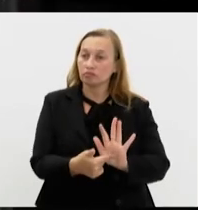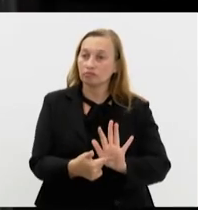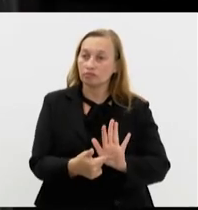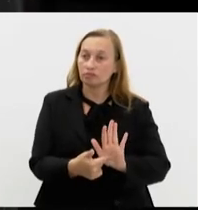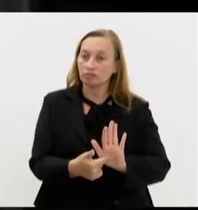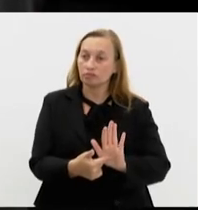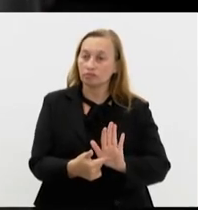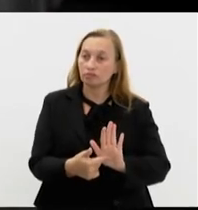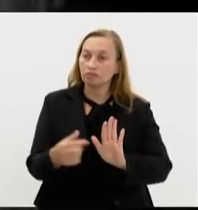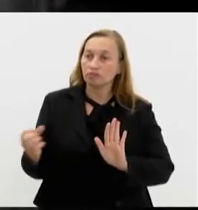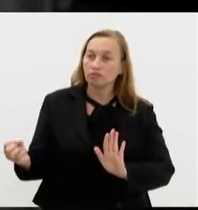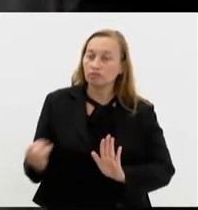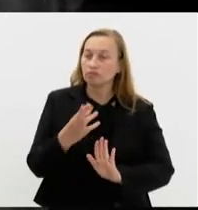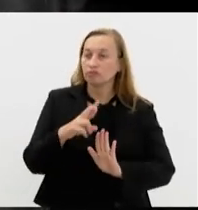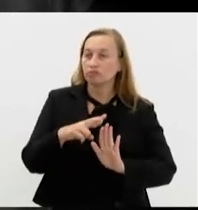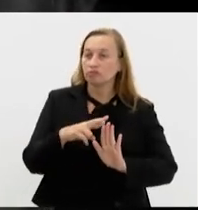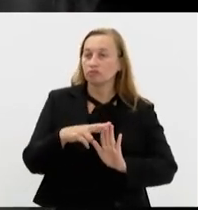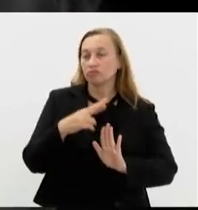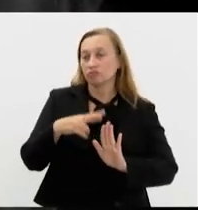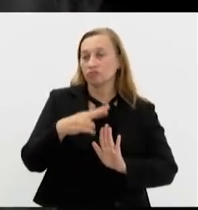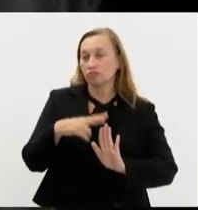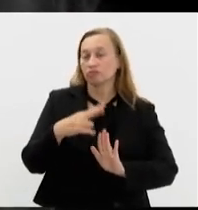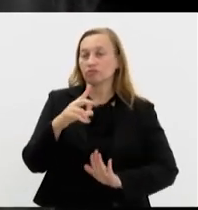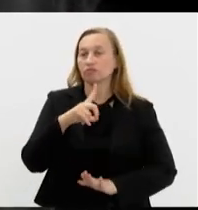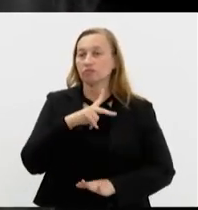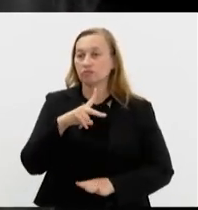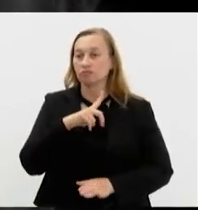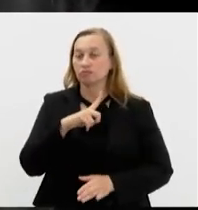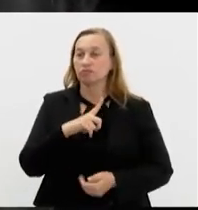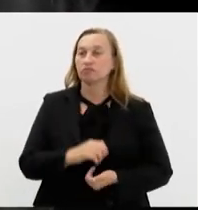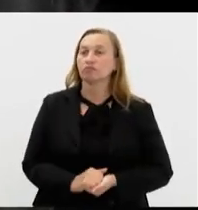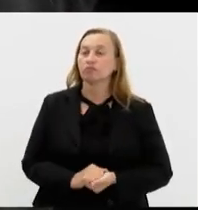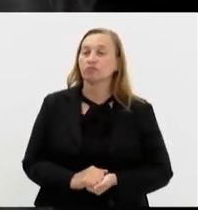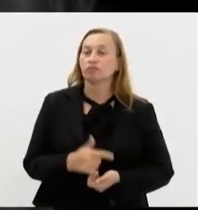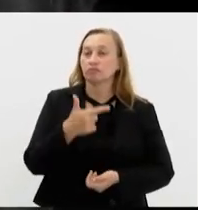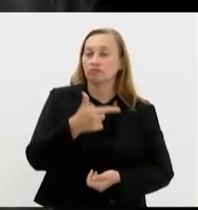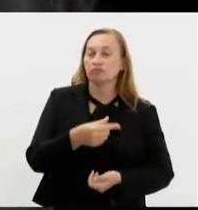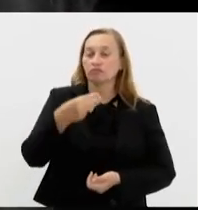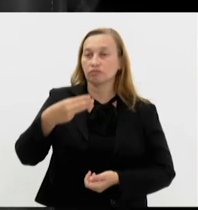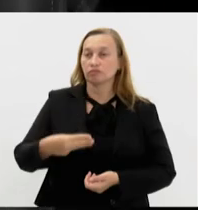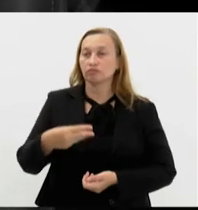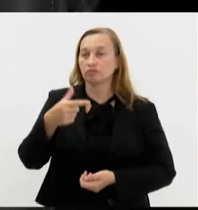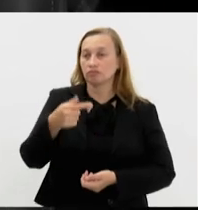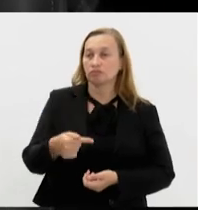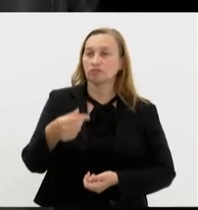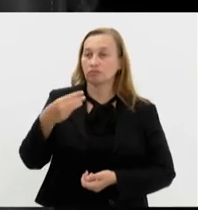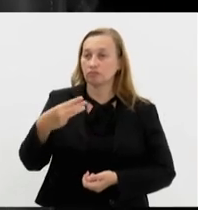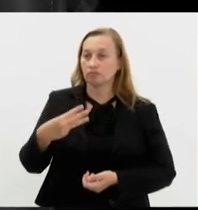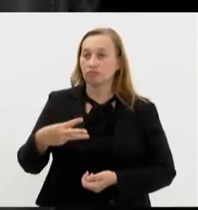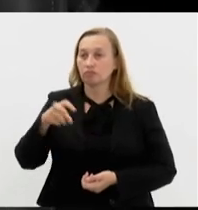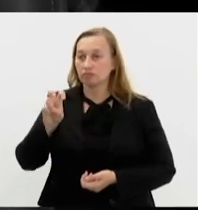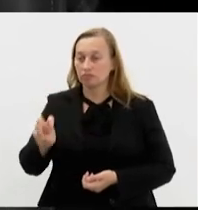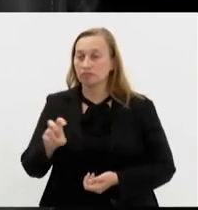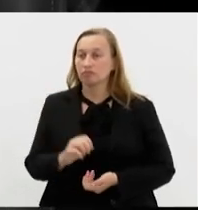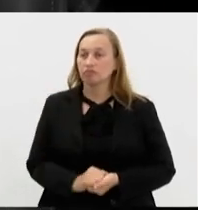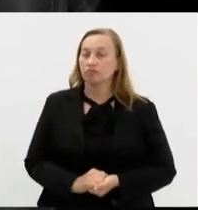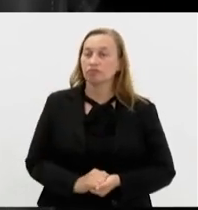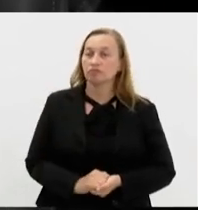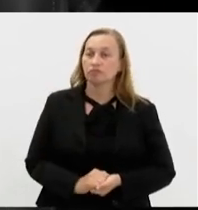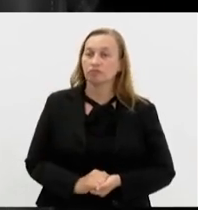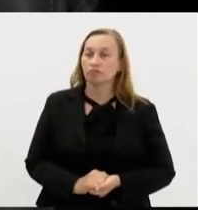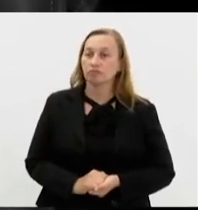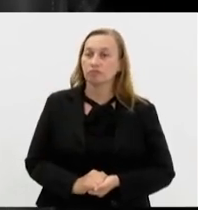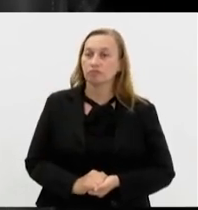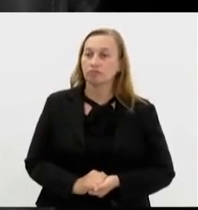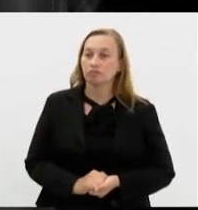na mais nova resolução que nós temos que é resolução 23 735 que dispõe sobre